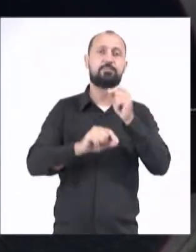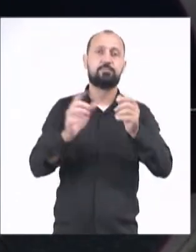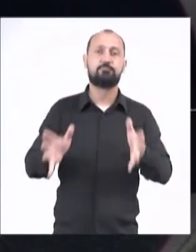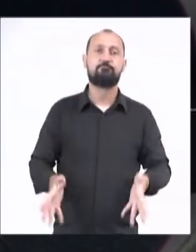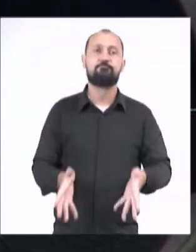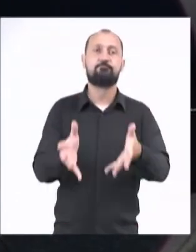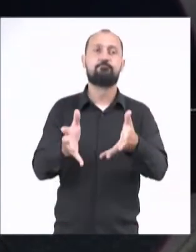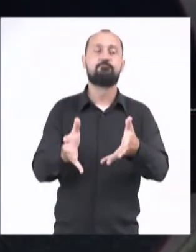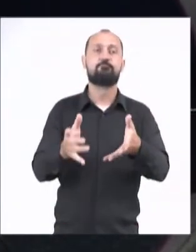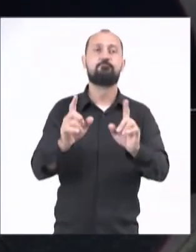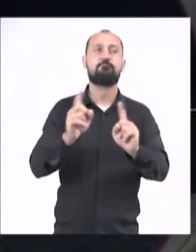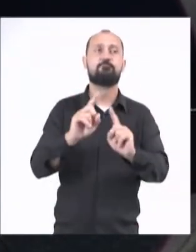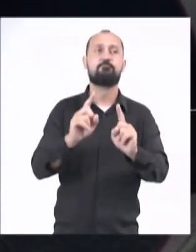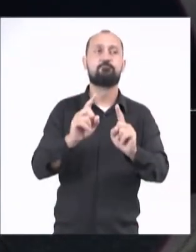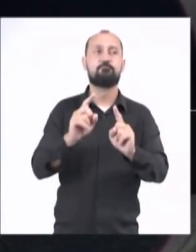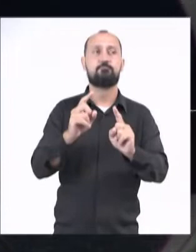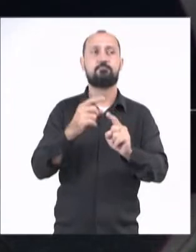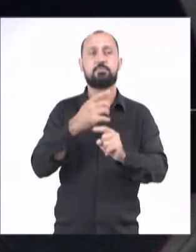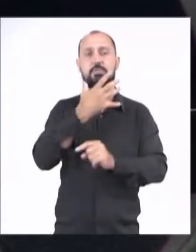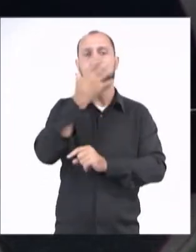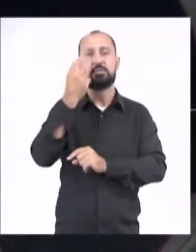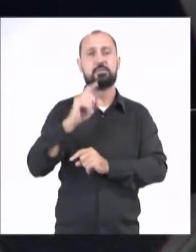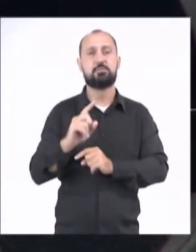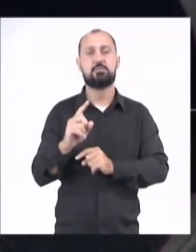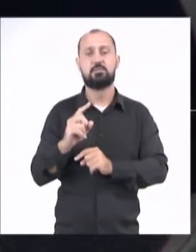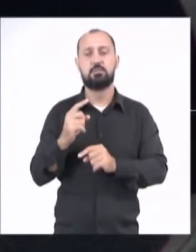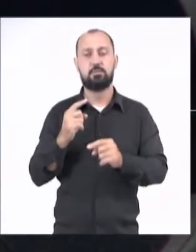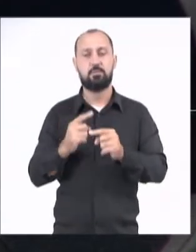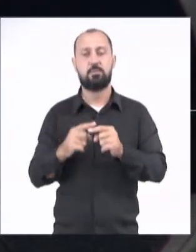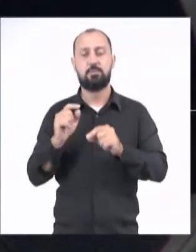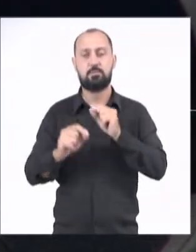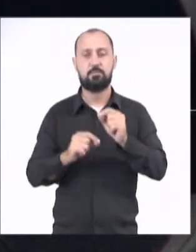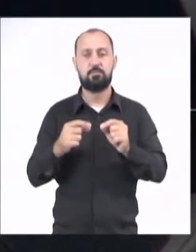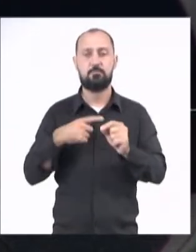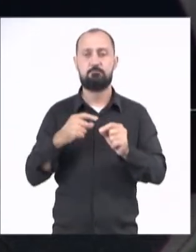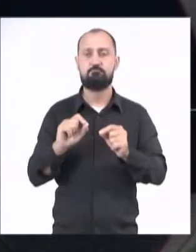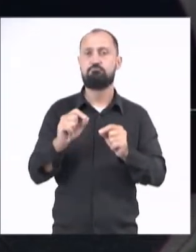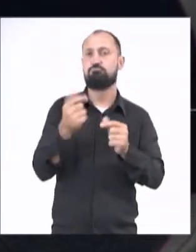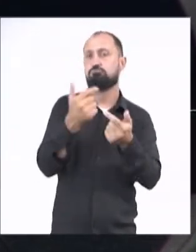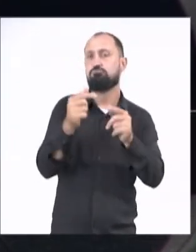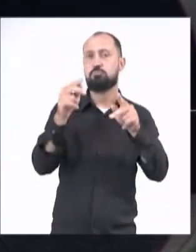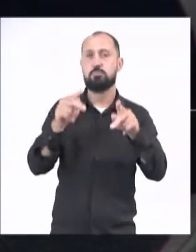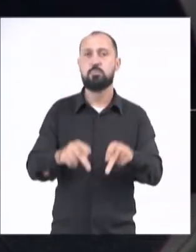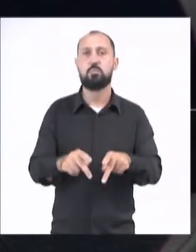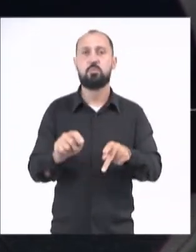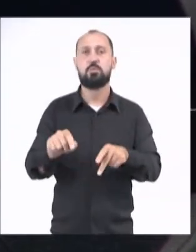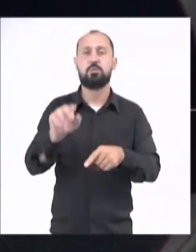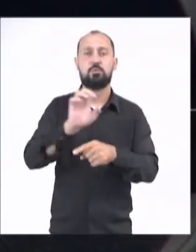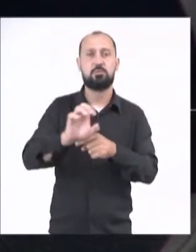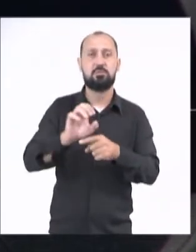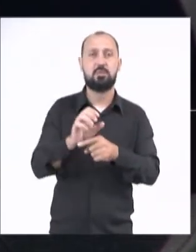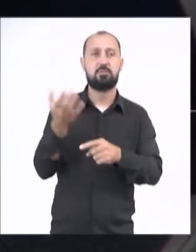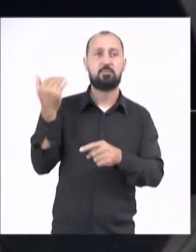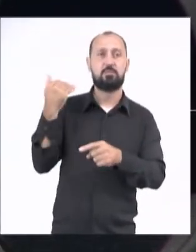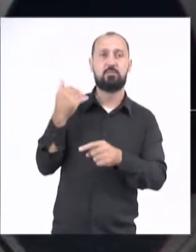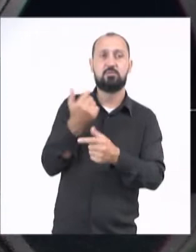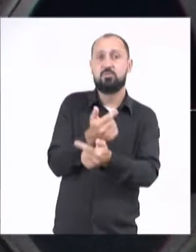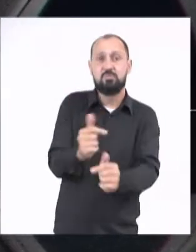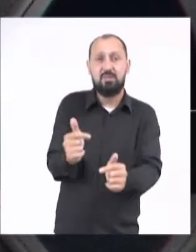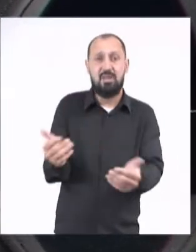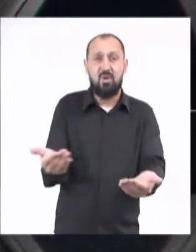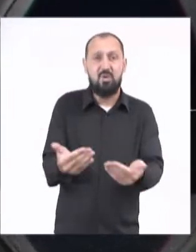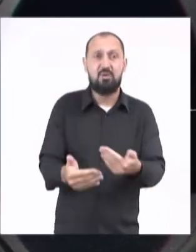iniciativa não caia por terra novamente, né? Que por mais que a gente já teve um restaurante popular no estado, a gente não tem mais. Então, a gente